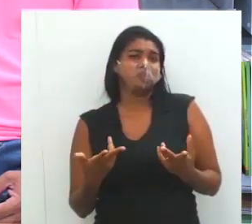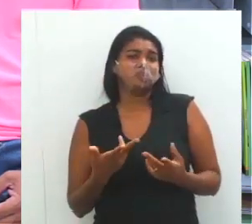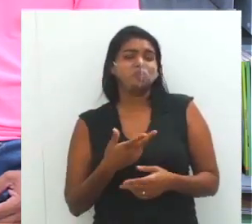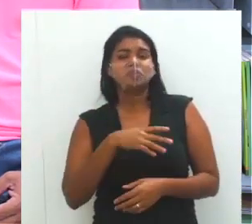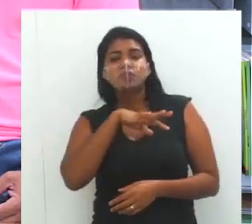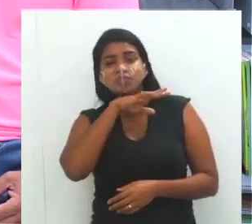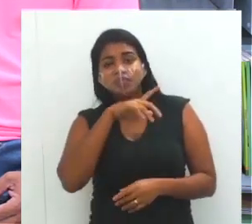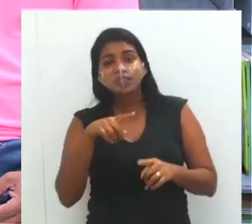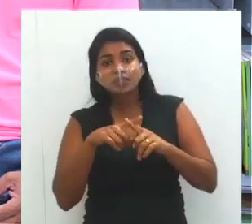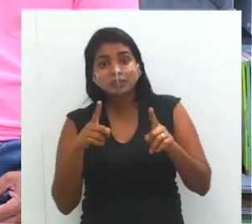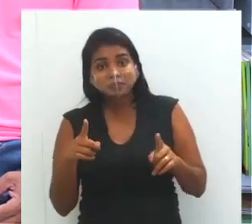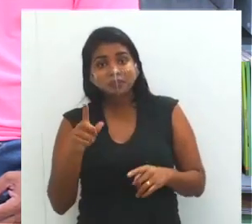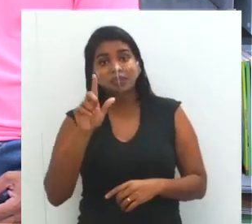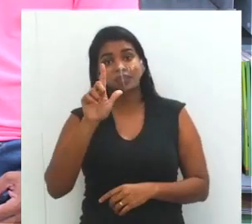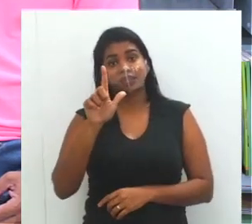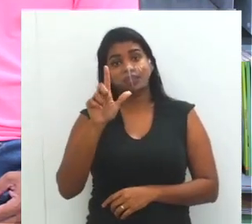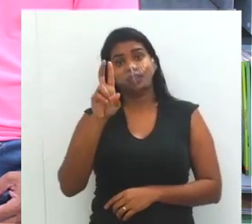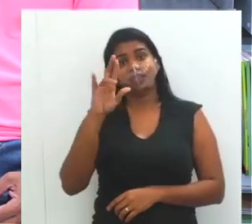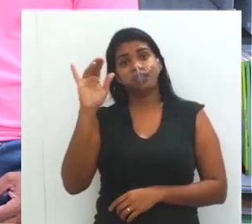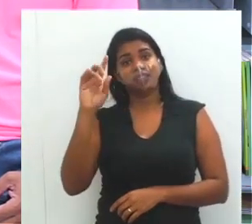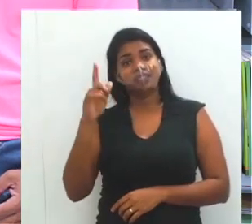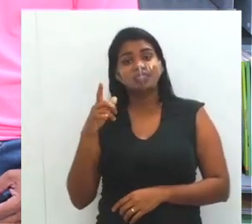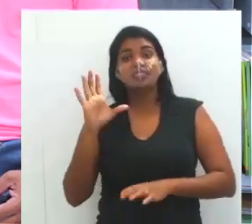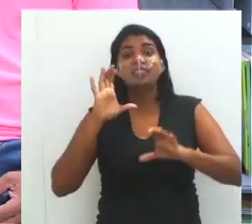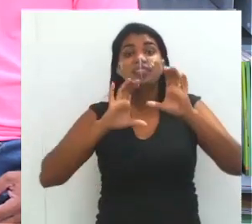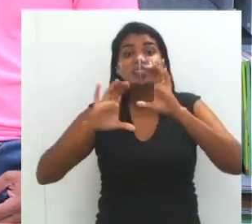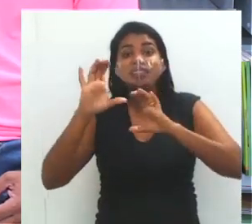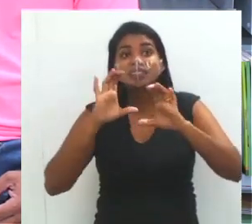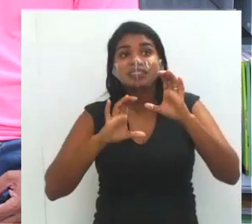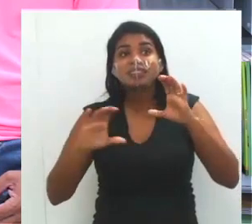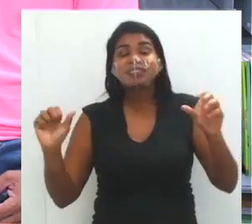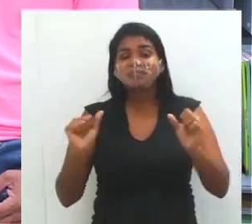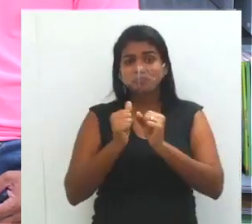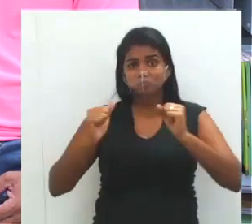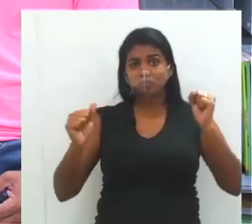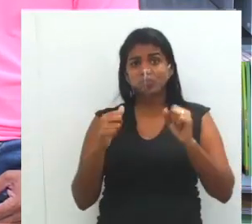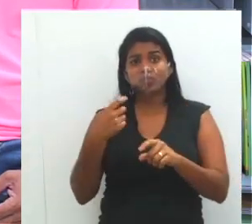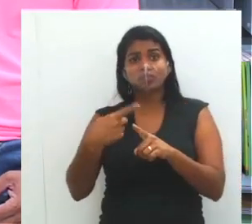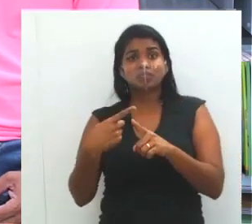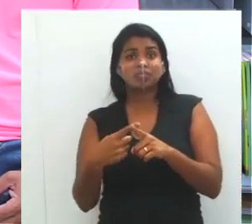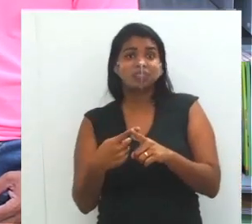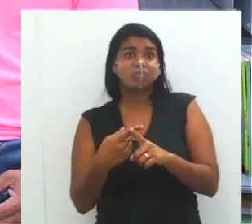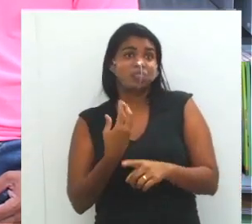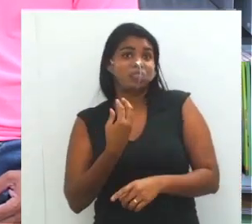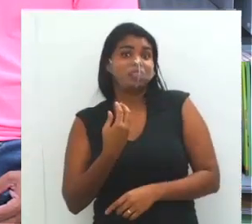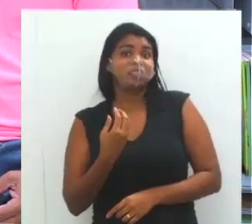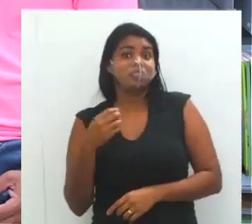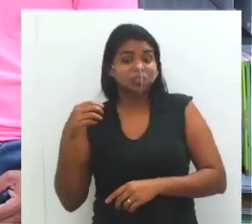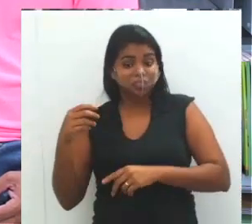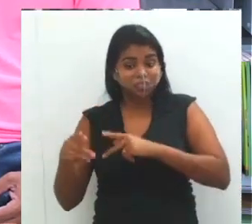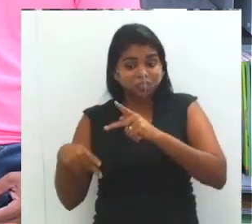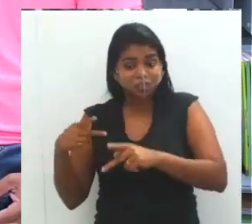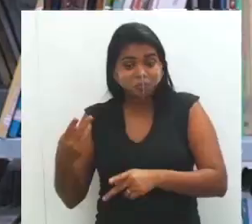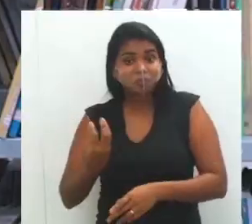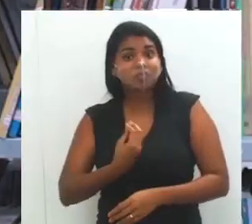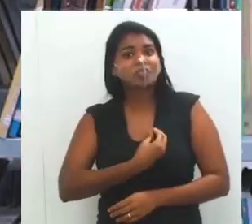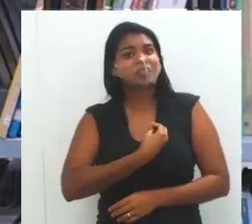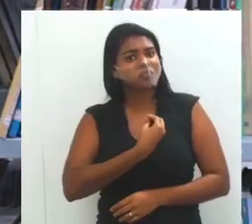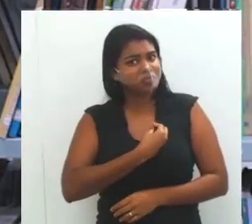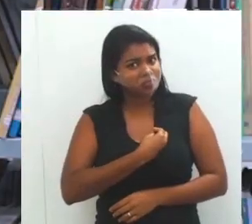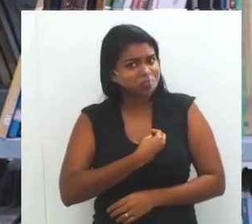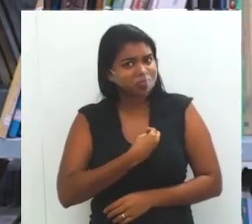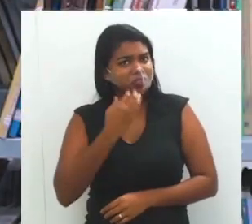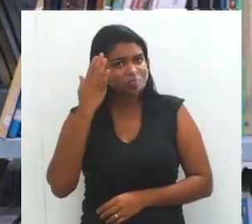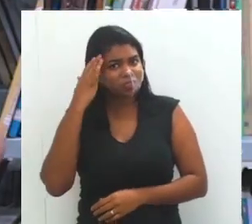miséria. Só que Luiz Gonzaga cantava justamente essa seca, que era a realidade do povo dele. Lembrar que eu estou falando